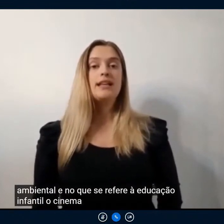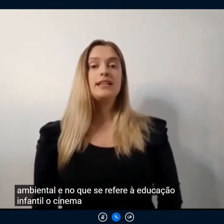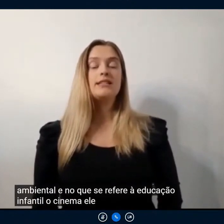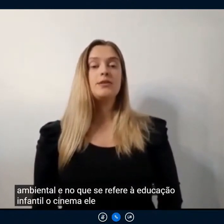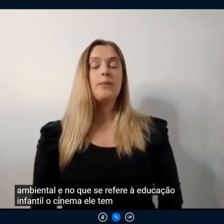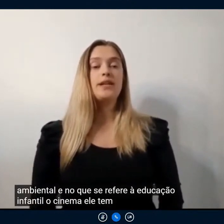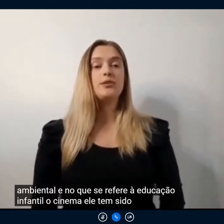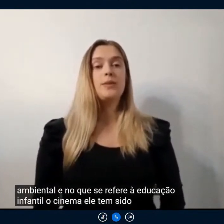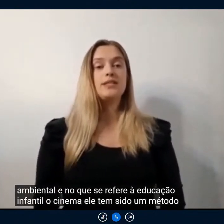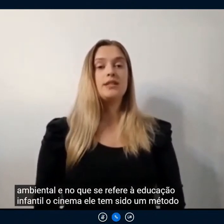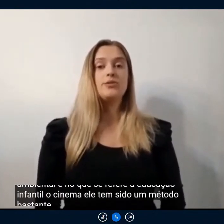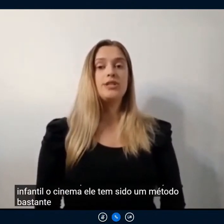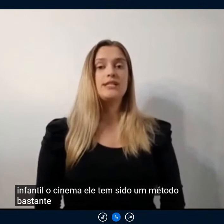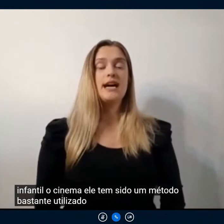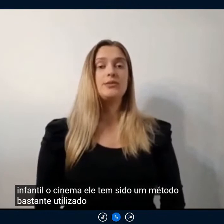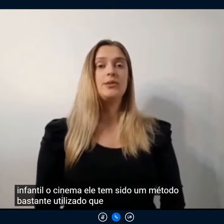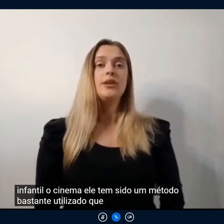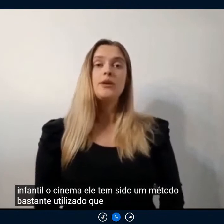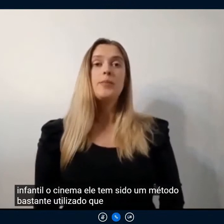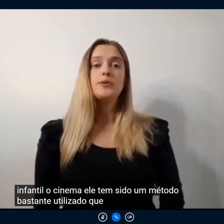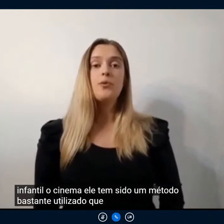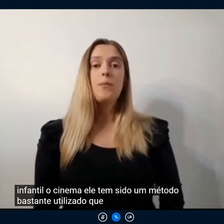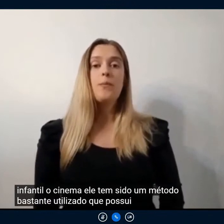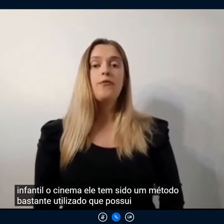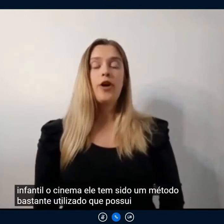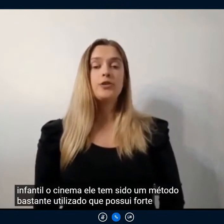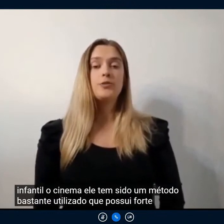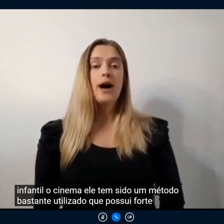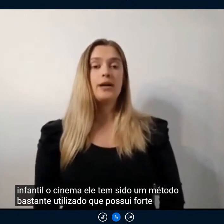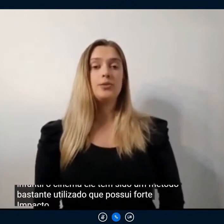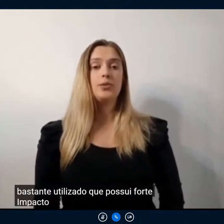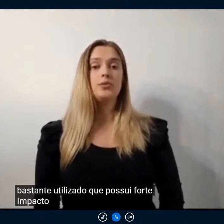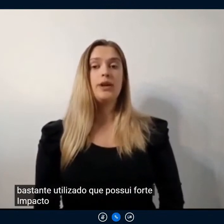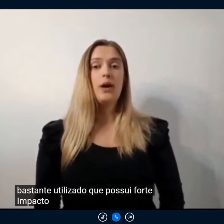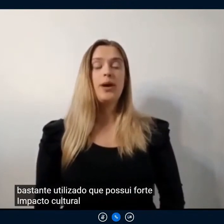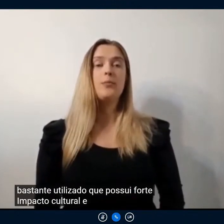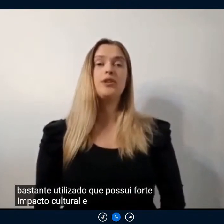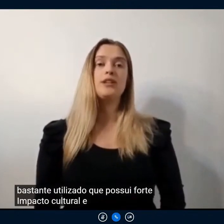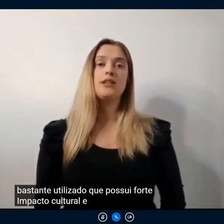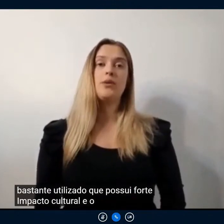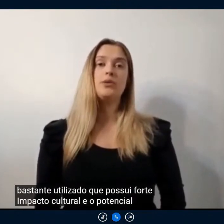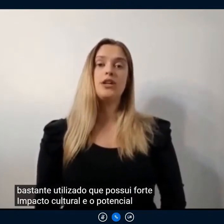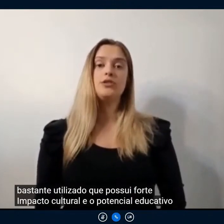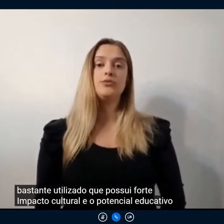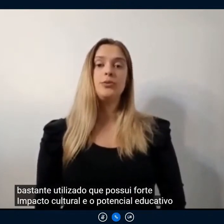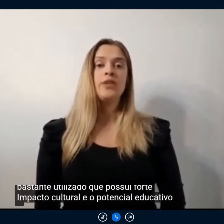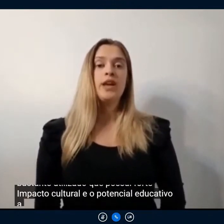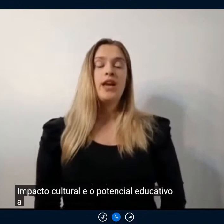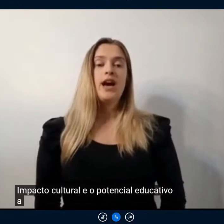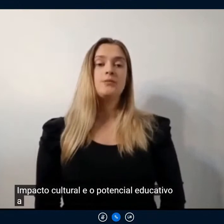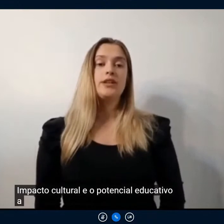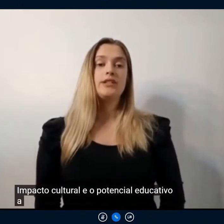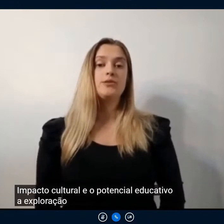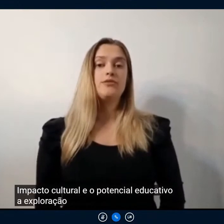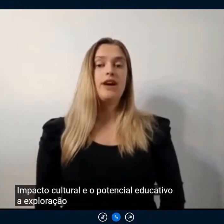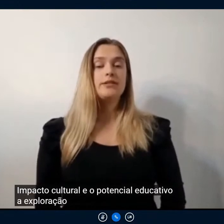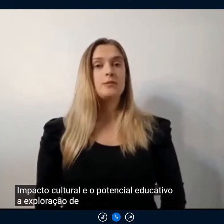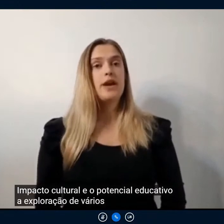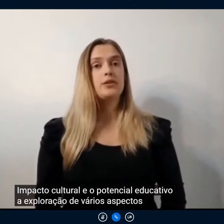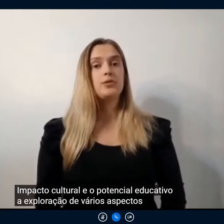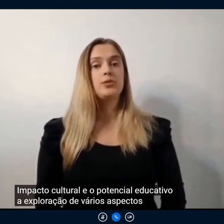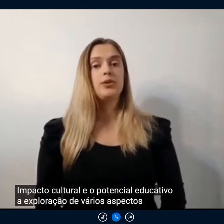cinema ele tem sido um método bastante utilizado, que possui um forte impacto cultural e potencial educativo, a exploração